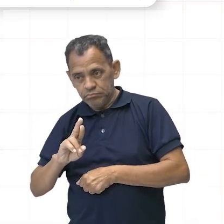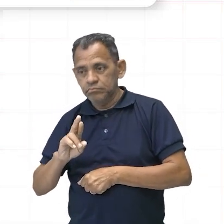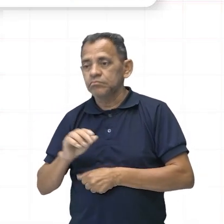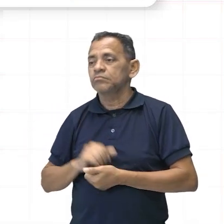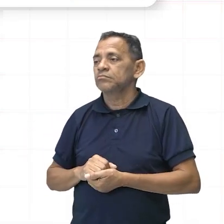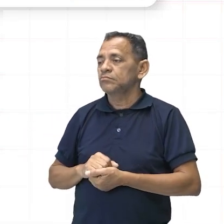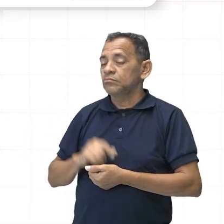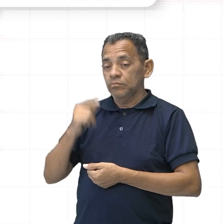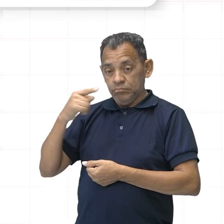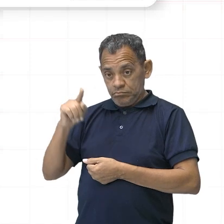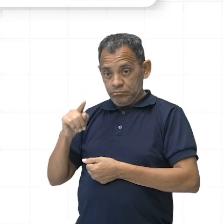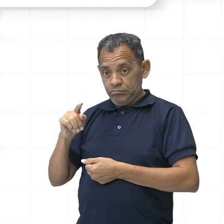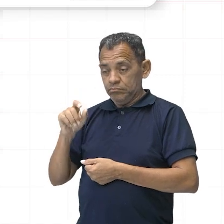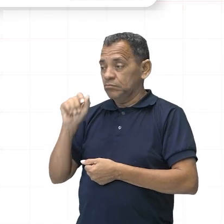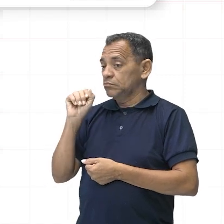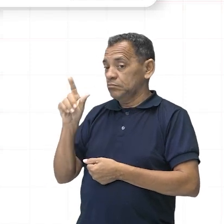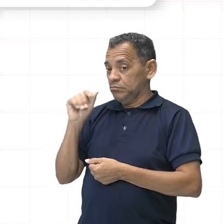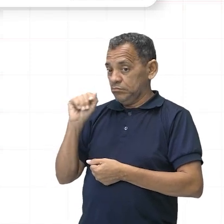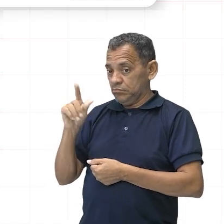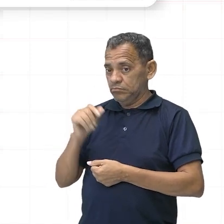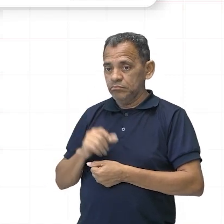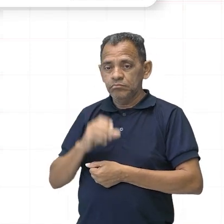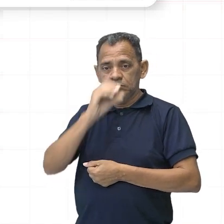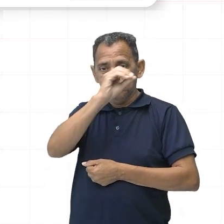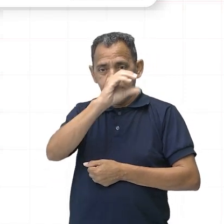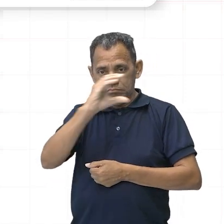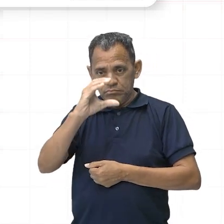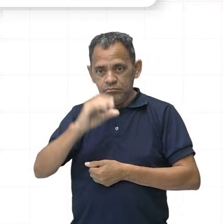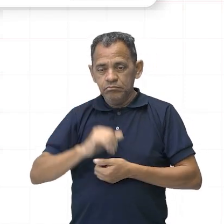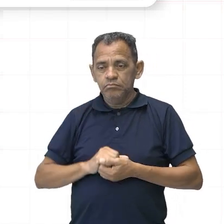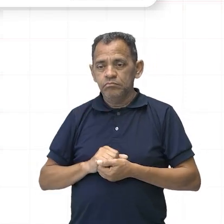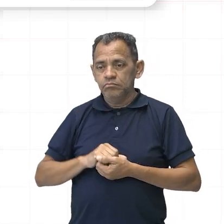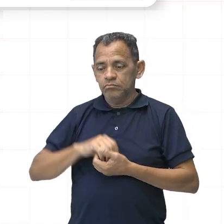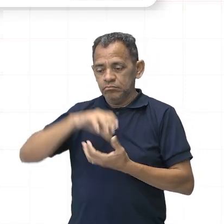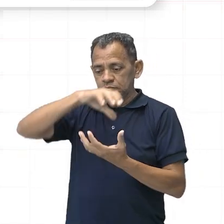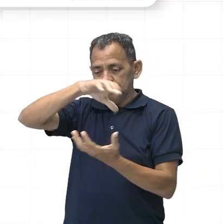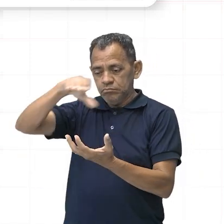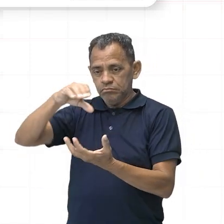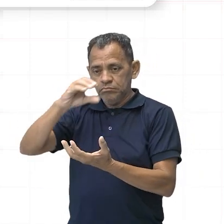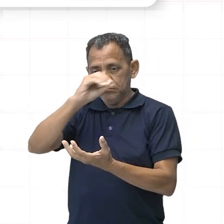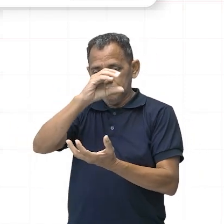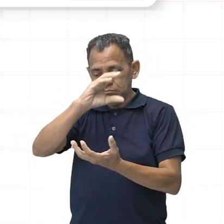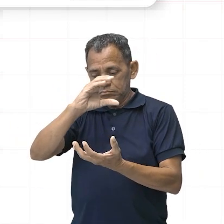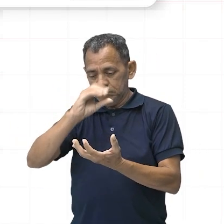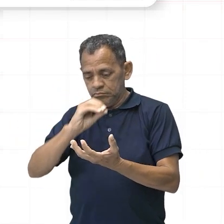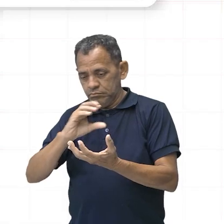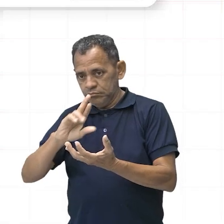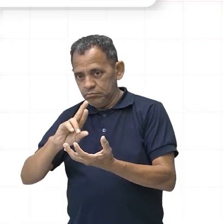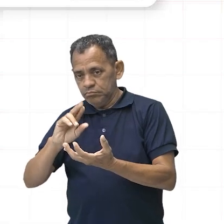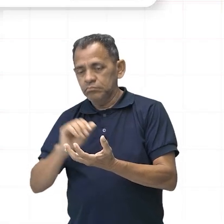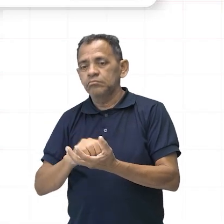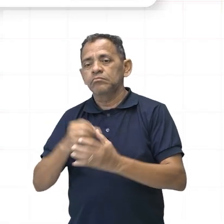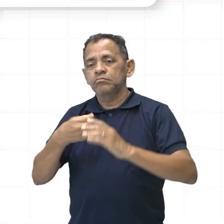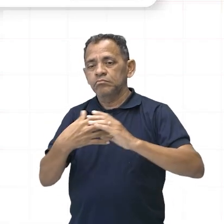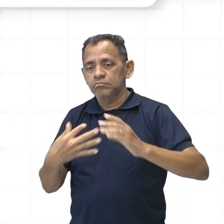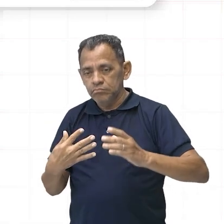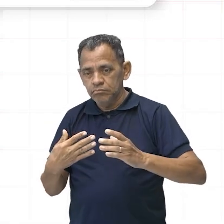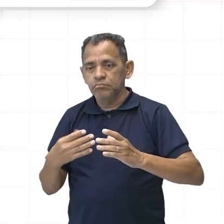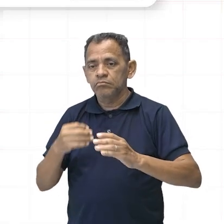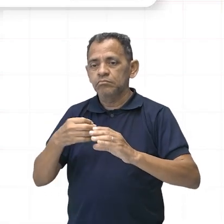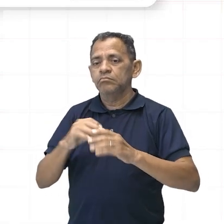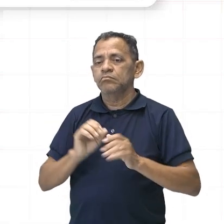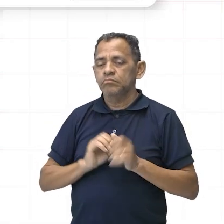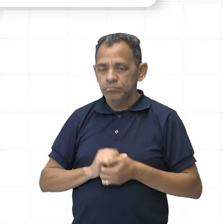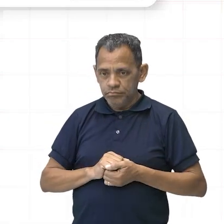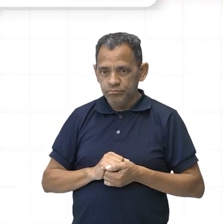vai caracterizar aí a Europa ocidental. Vamos estudar também, gente, sobre essas características aí da Europa oriental.